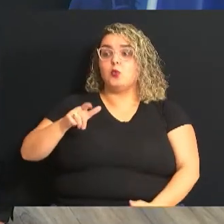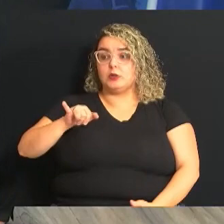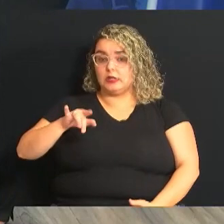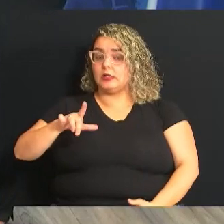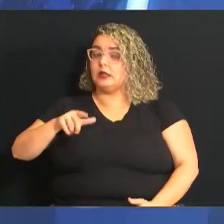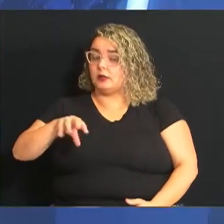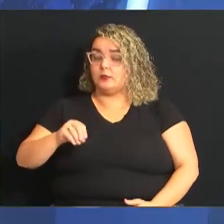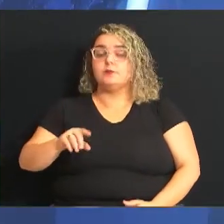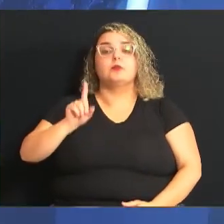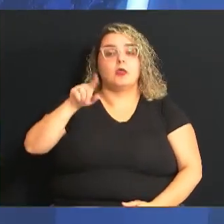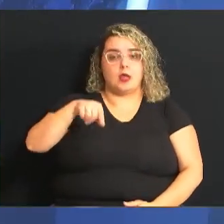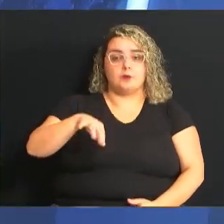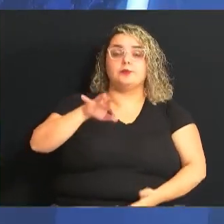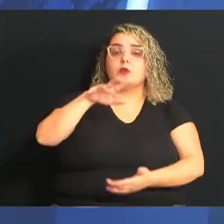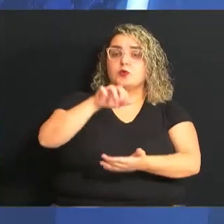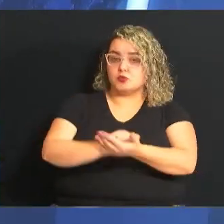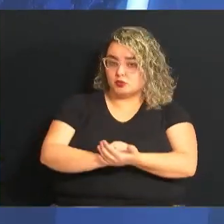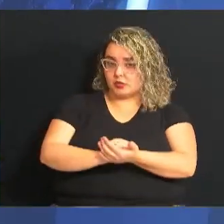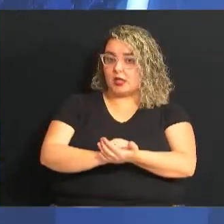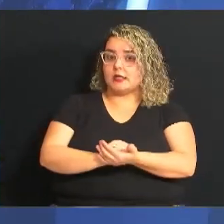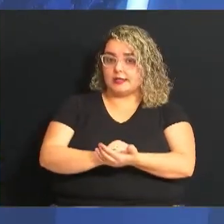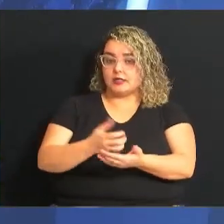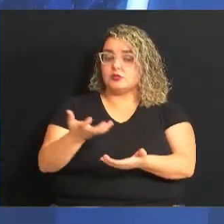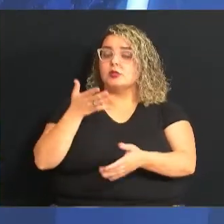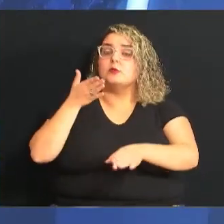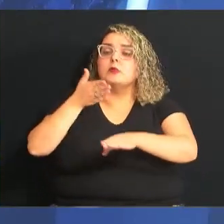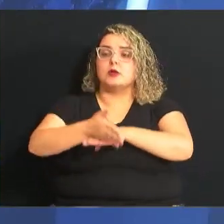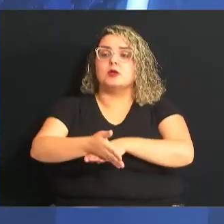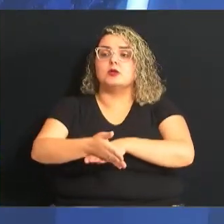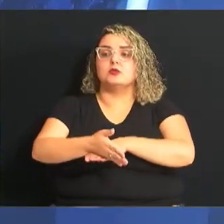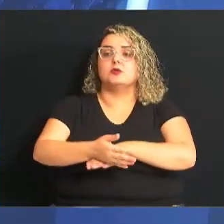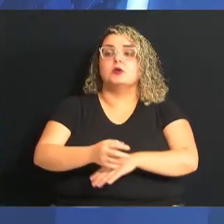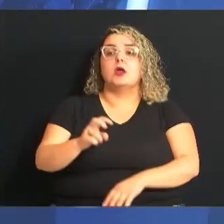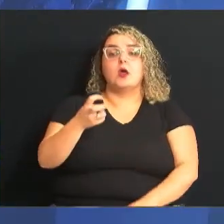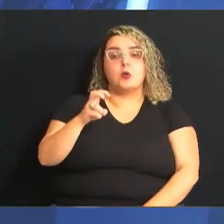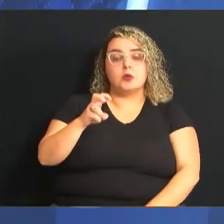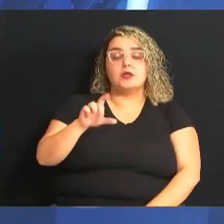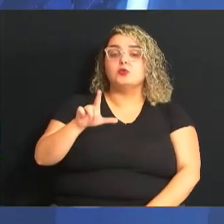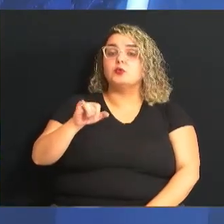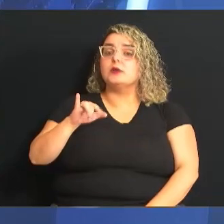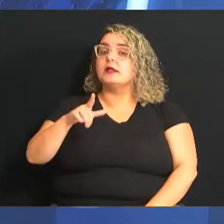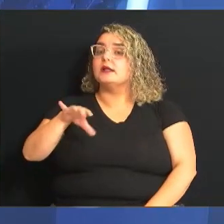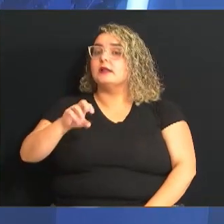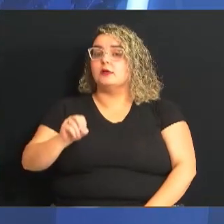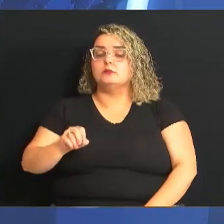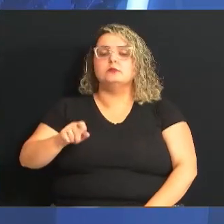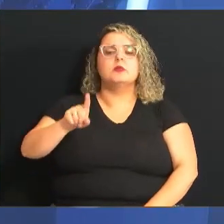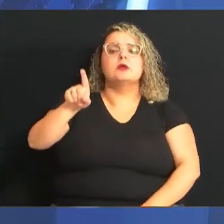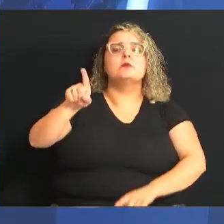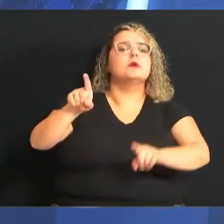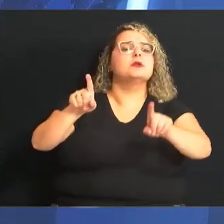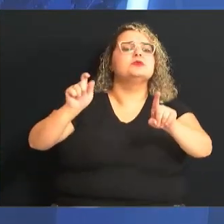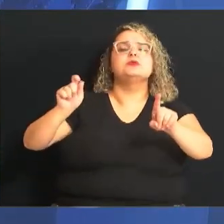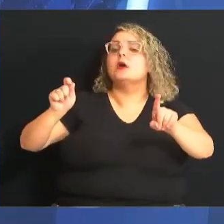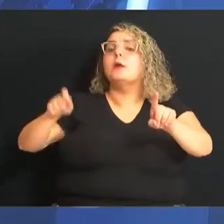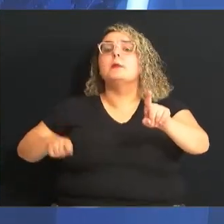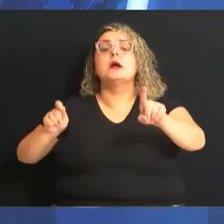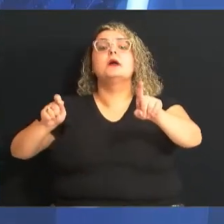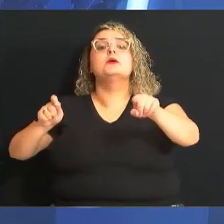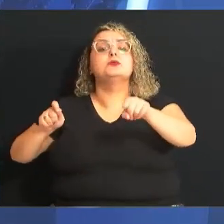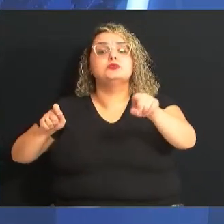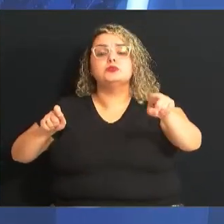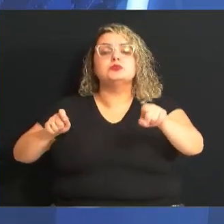de ativação econômica do crescimento, mesmo durante a pandemia, que a gente já começasse a estudar. Isso fez com que a